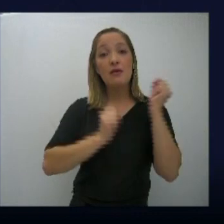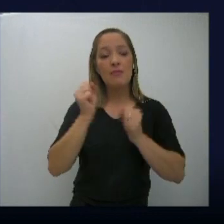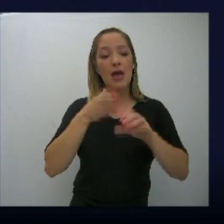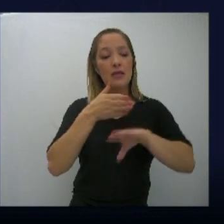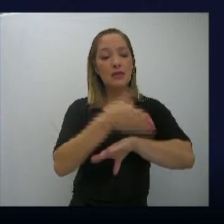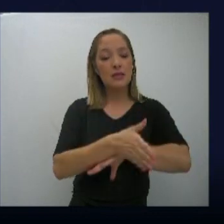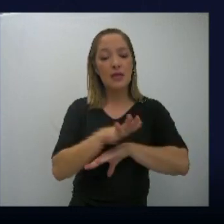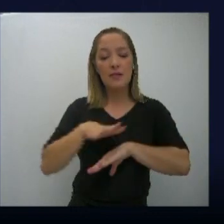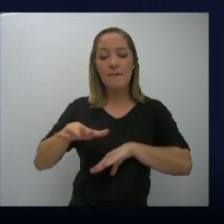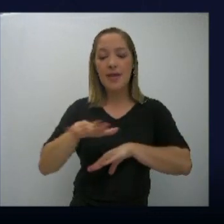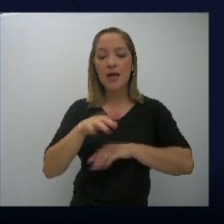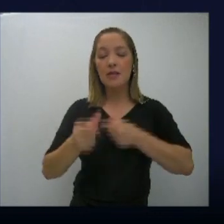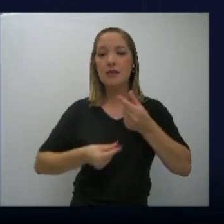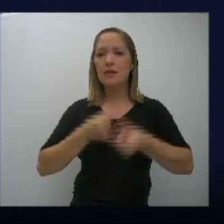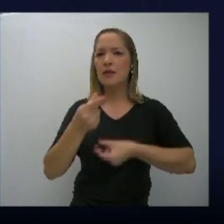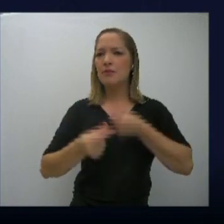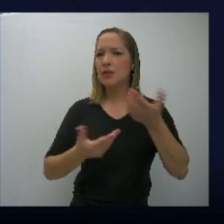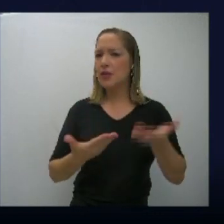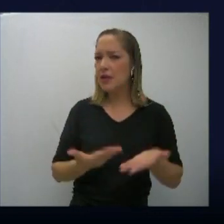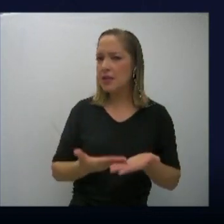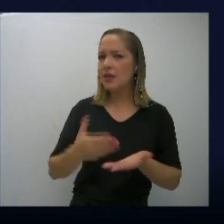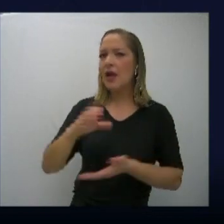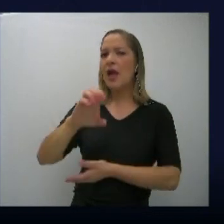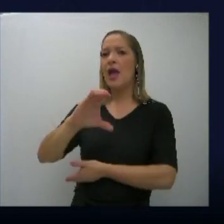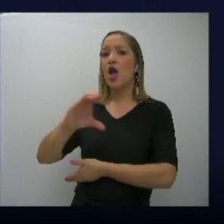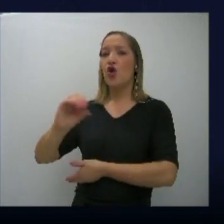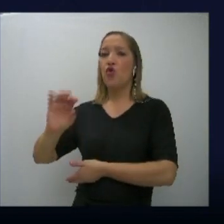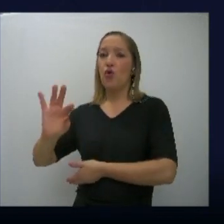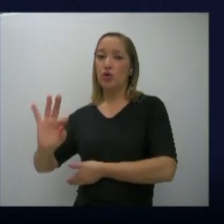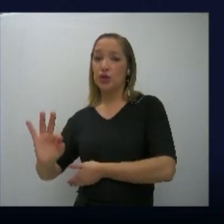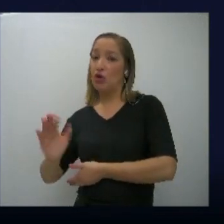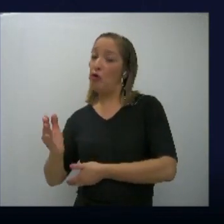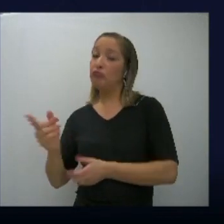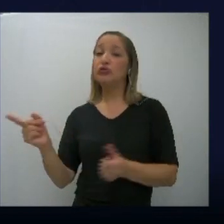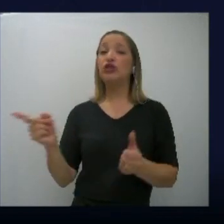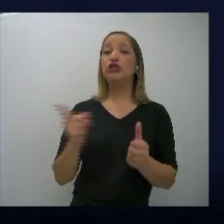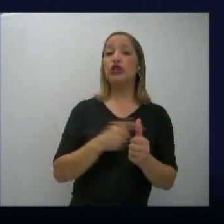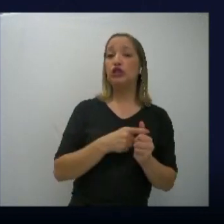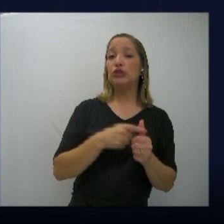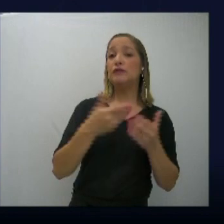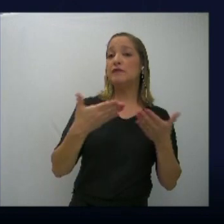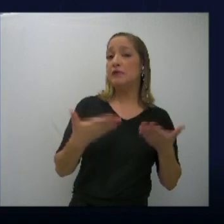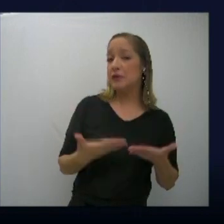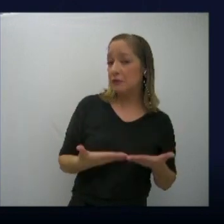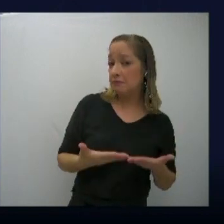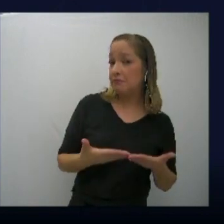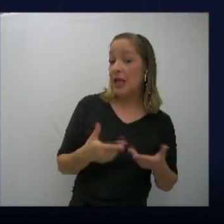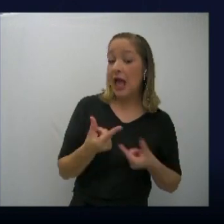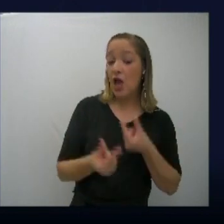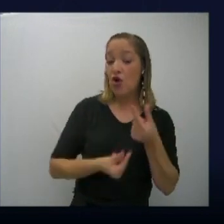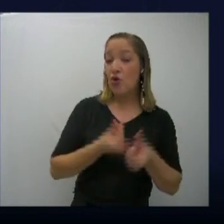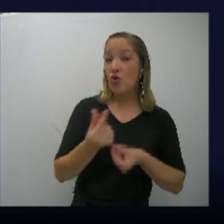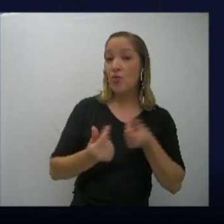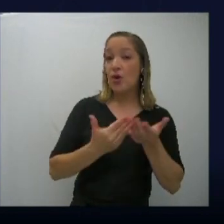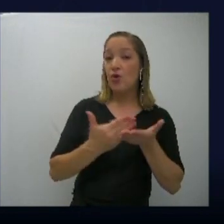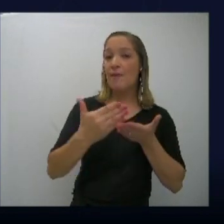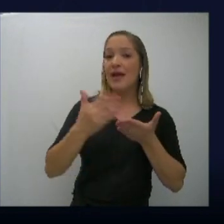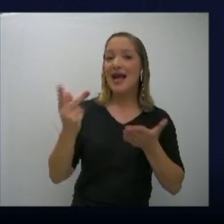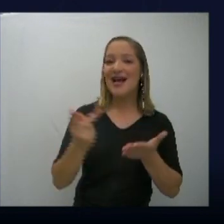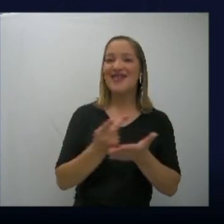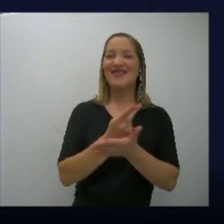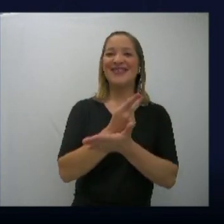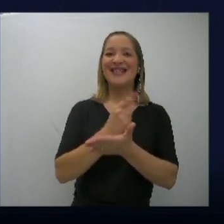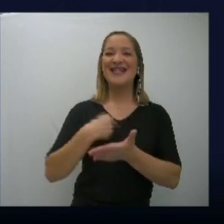acesso ao mercado de capitais seja via ect via dívida e na economia começa a acontecer a gente